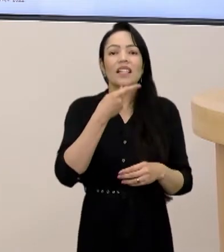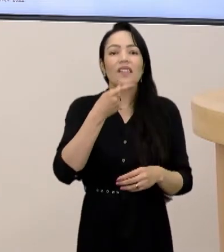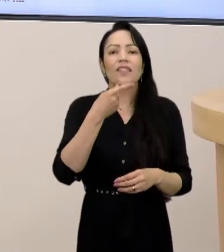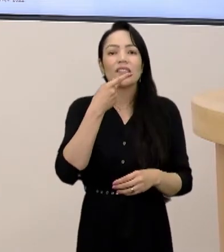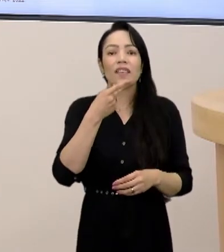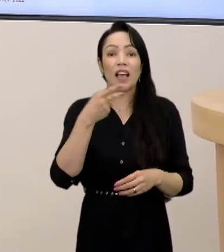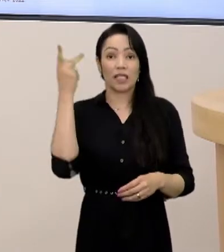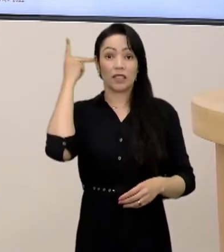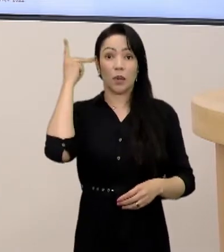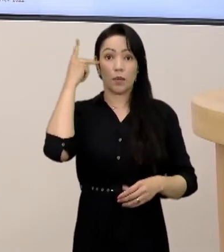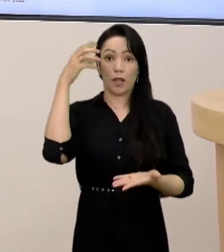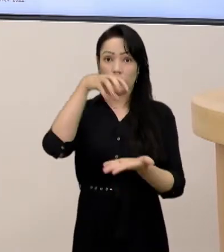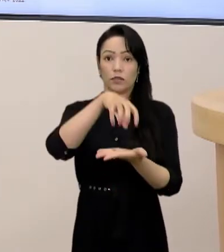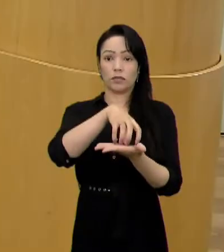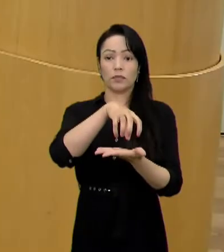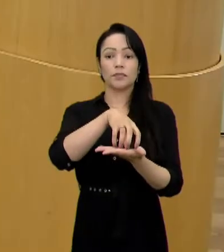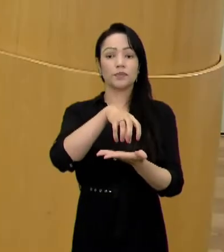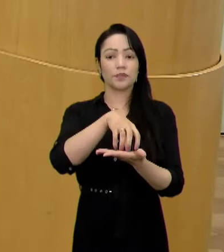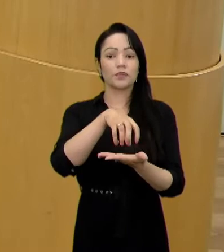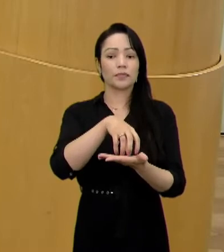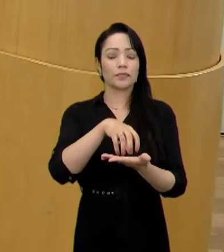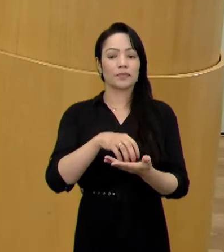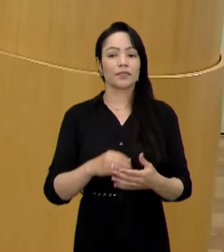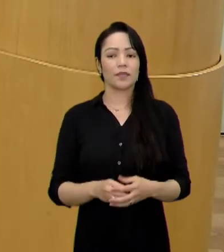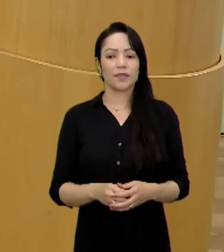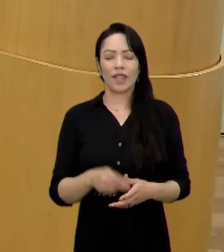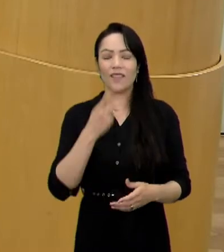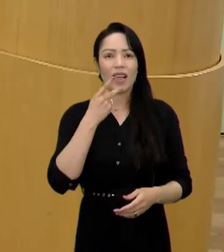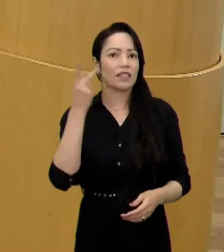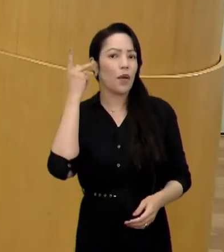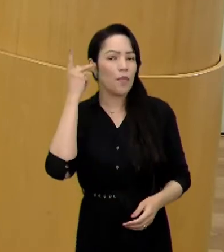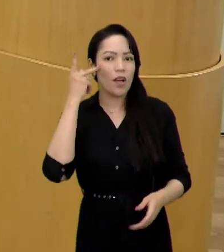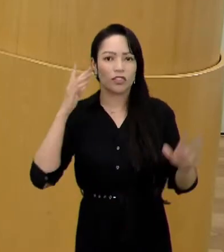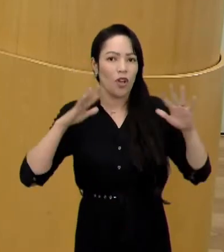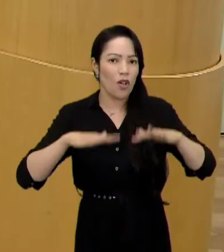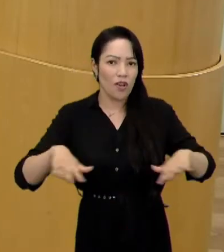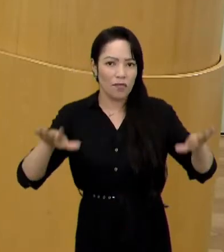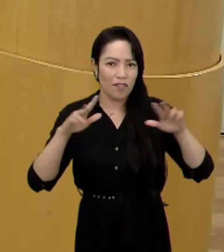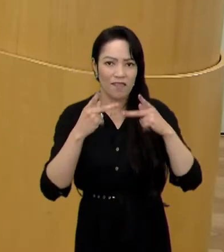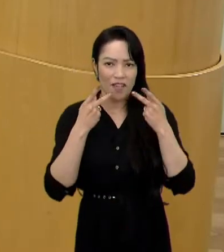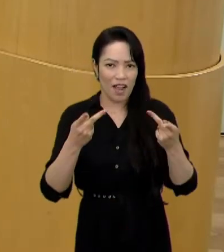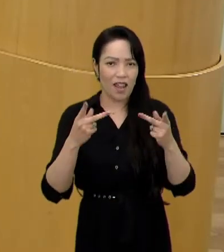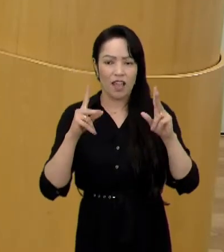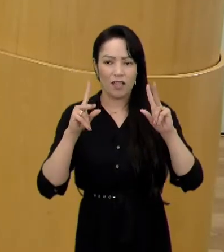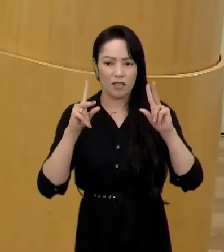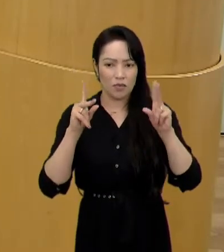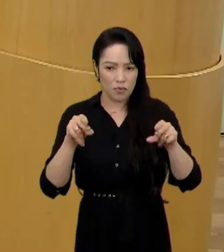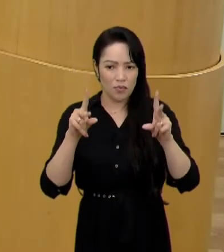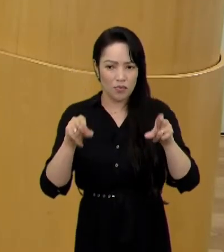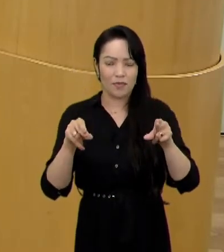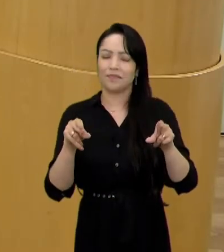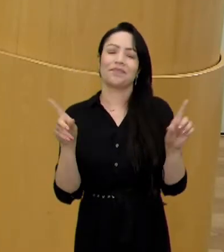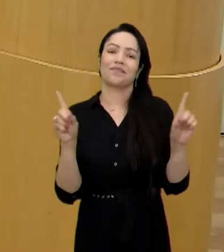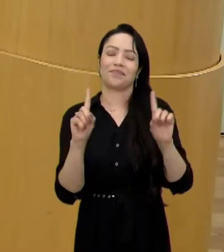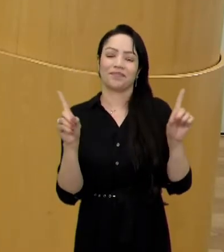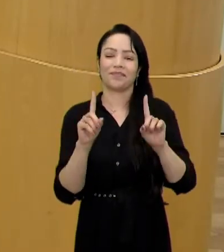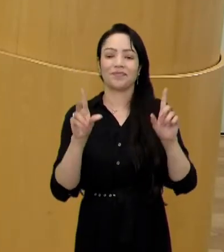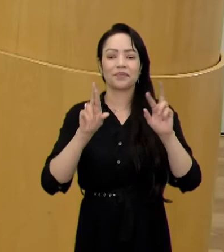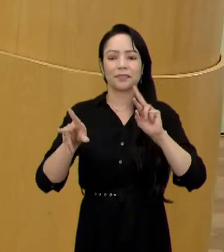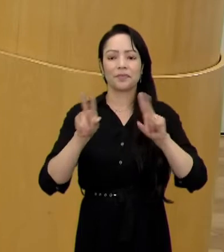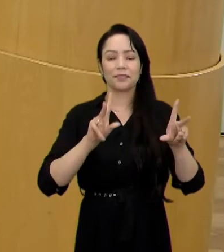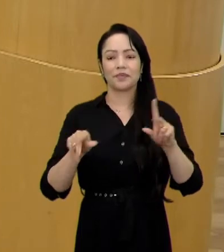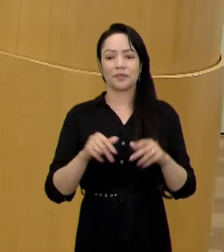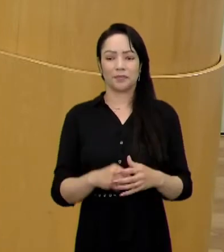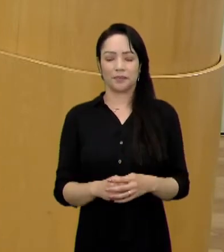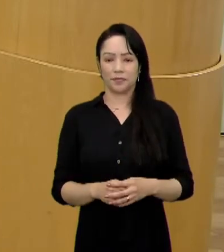Paulo, capital ainda, né? Porque quando a gente fala São Paulo, parece que todo mundo vai falar igualzinho, e não, tá? Então, ó,